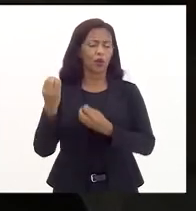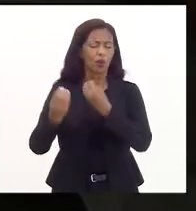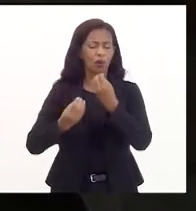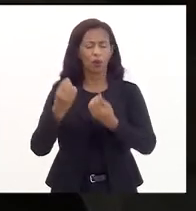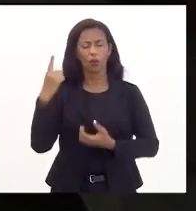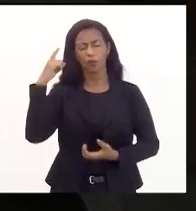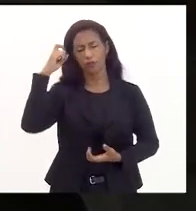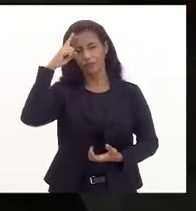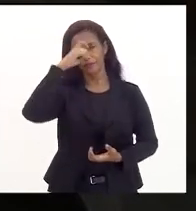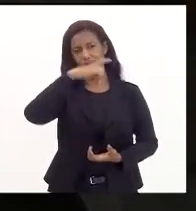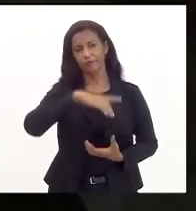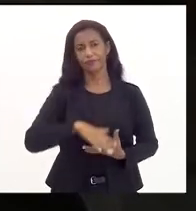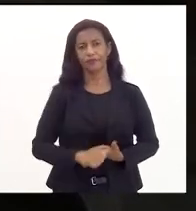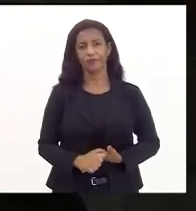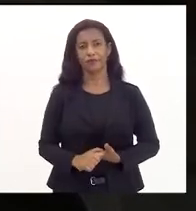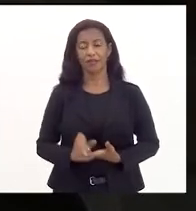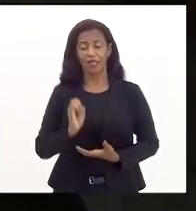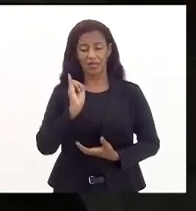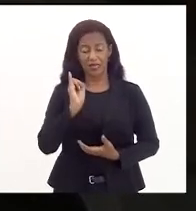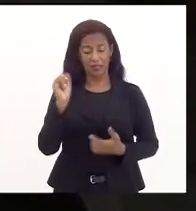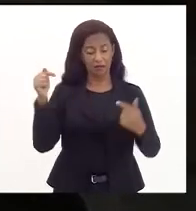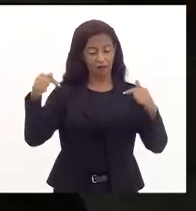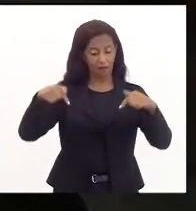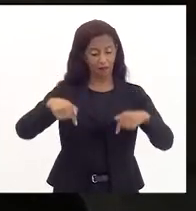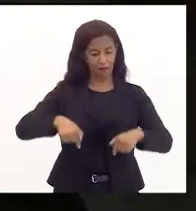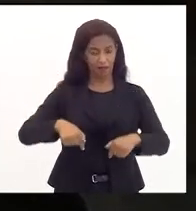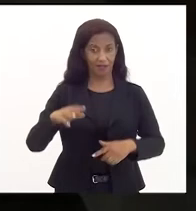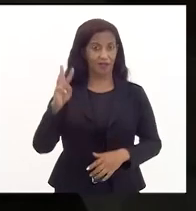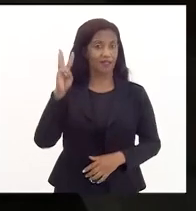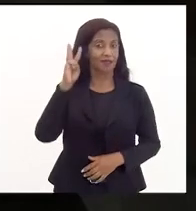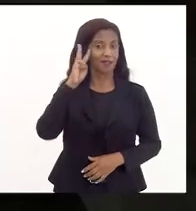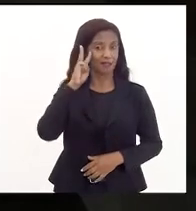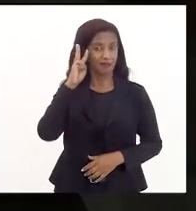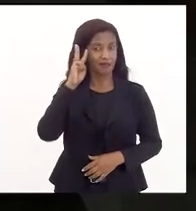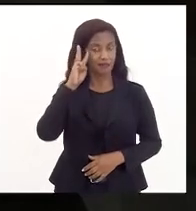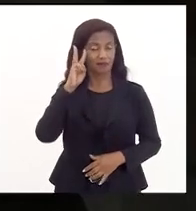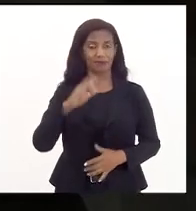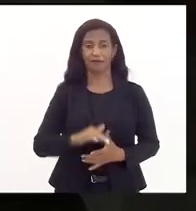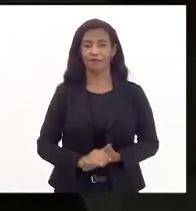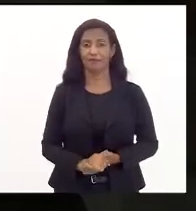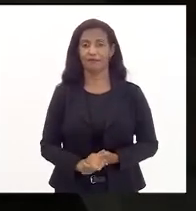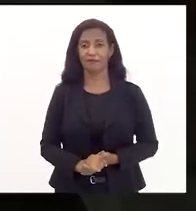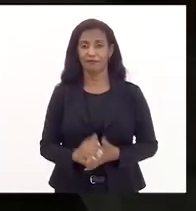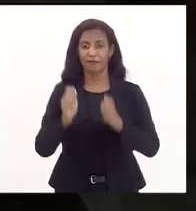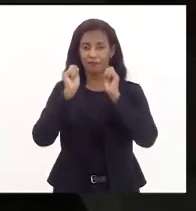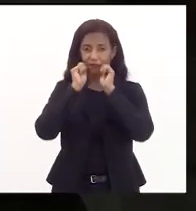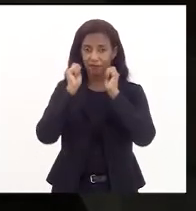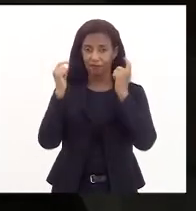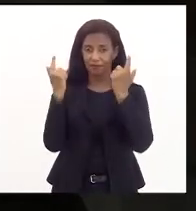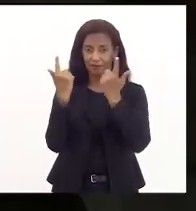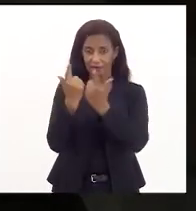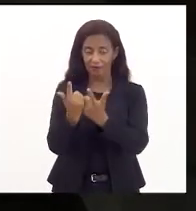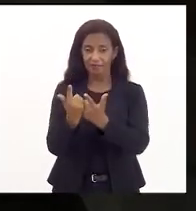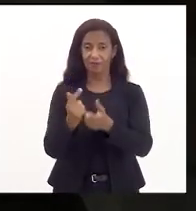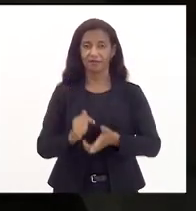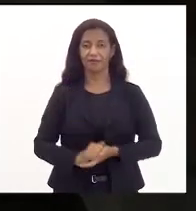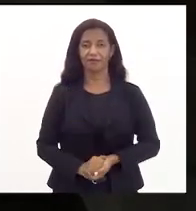difícil. Se aqui, na terça-feira, a Assembleia